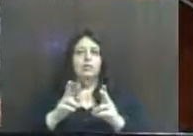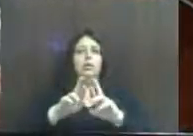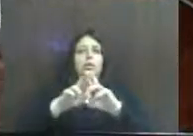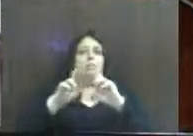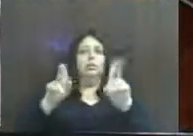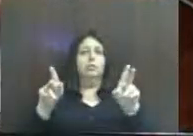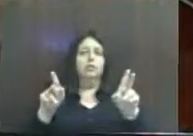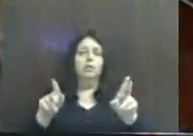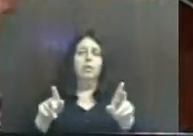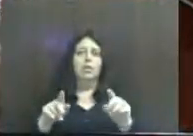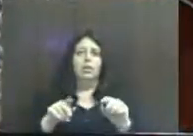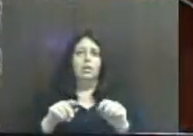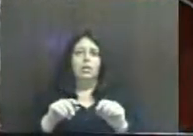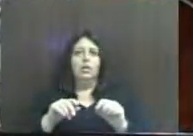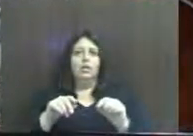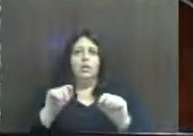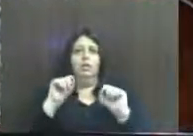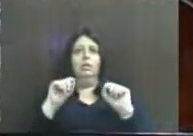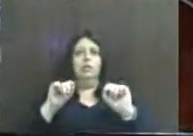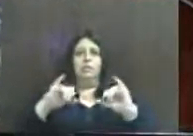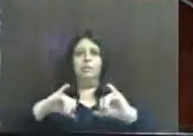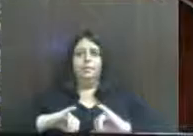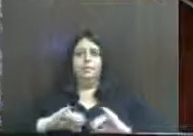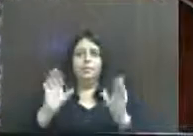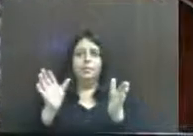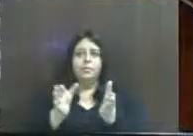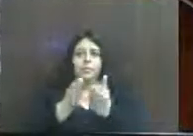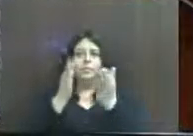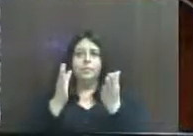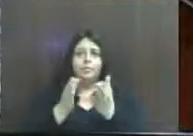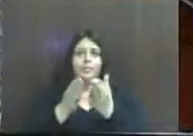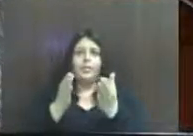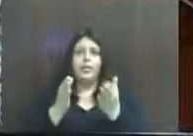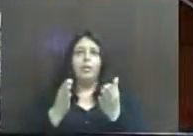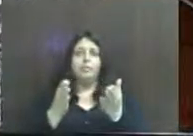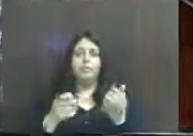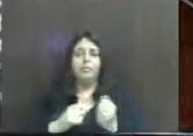indiferente ao sofrimento dos pobres e dos oprimidos.